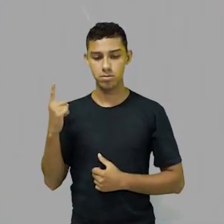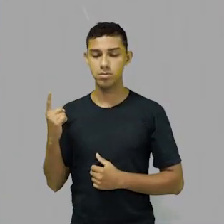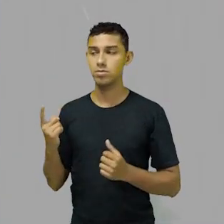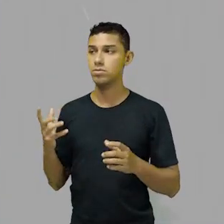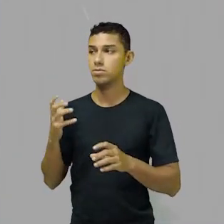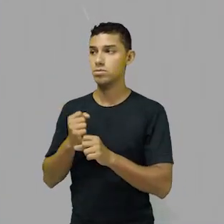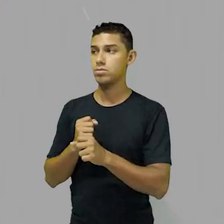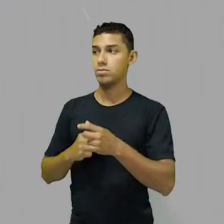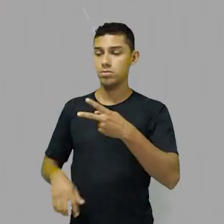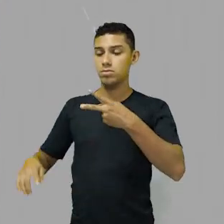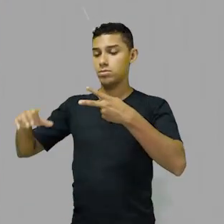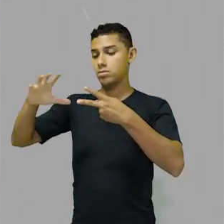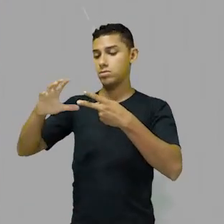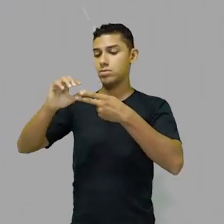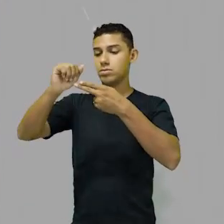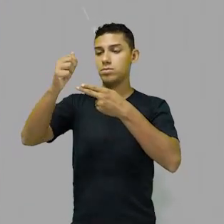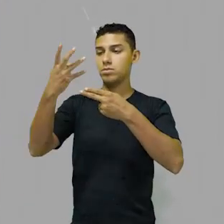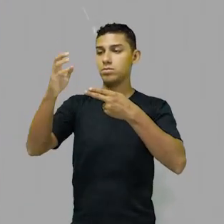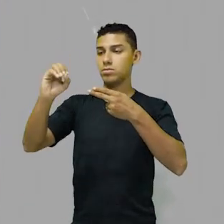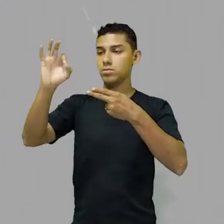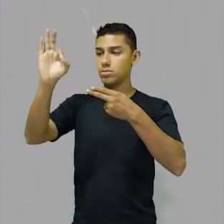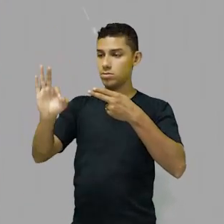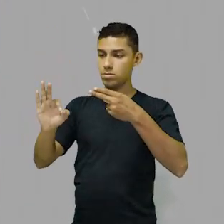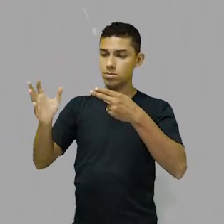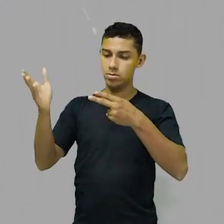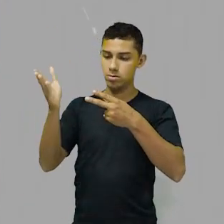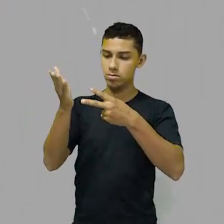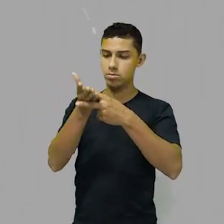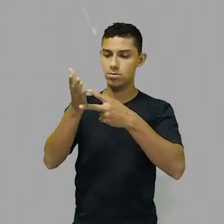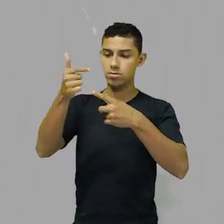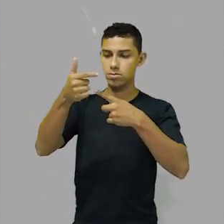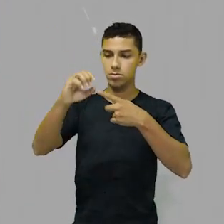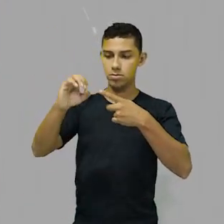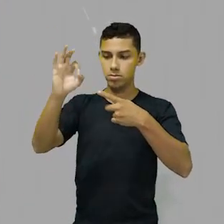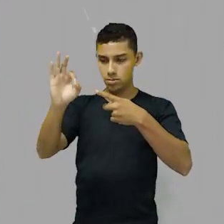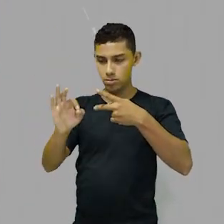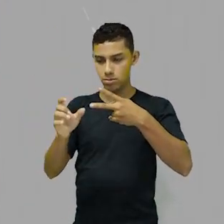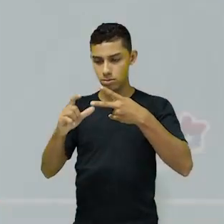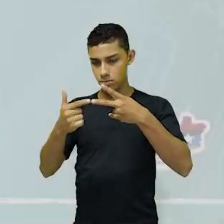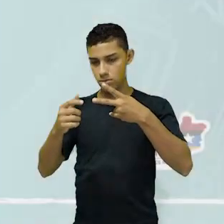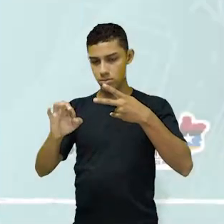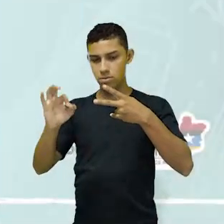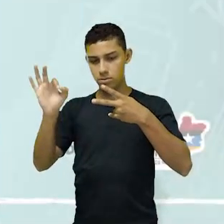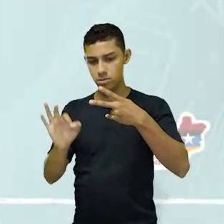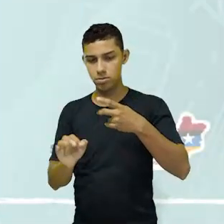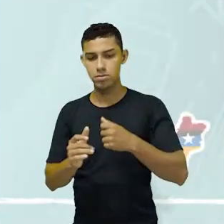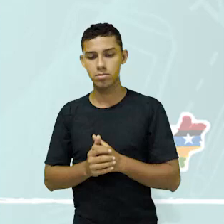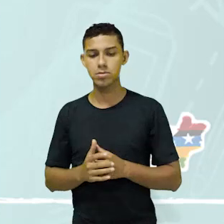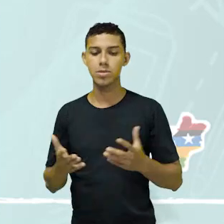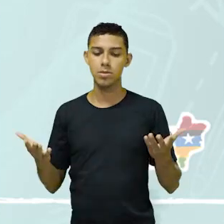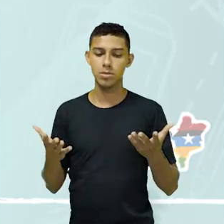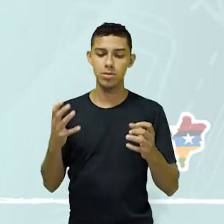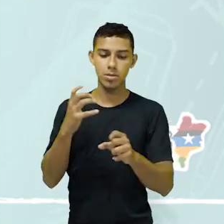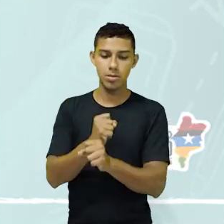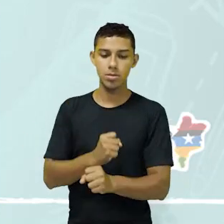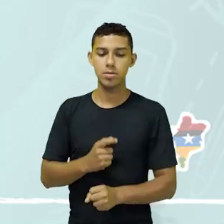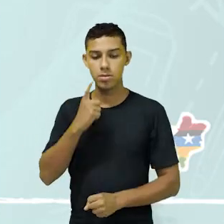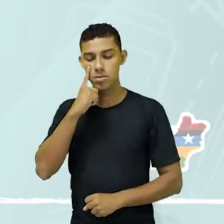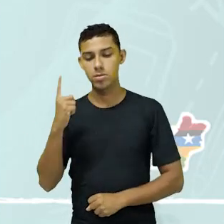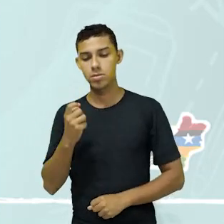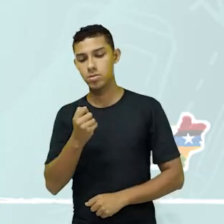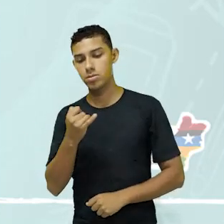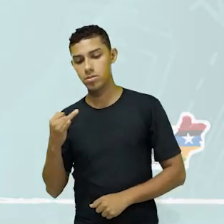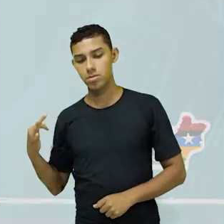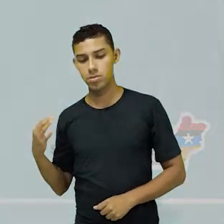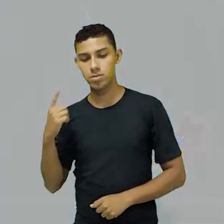esse 40 aqui, ó, que foi dividido tanto para guanina quanto para citosina. Agora nós vamos calcular, né, qual é a porcentagem